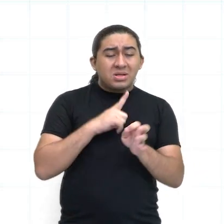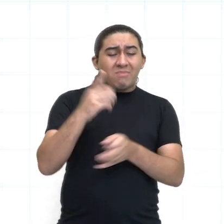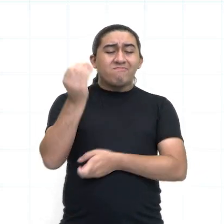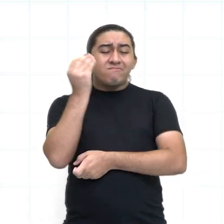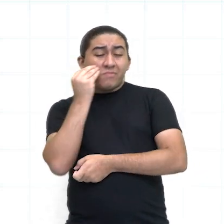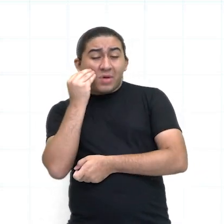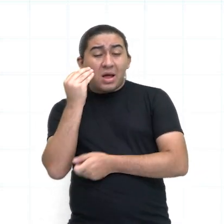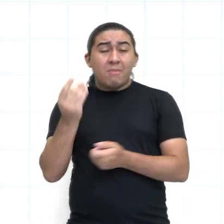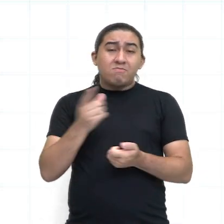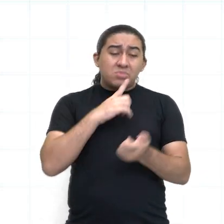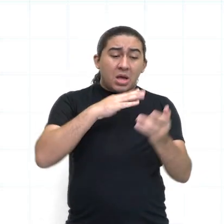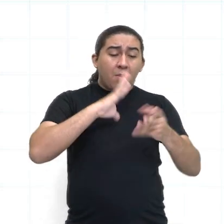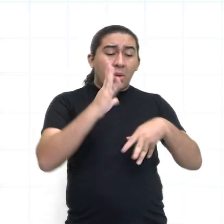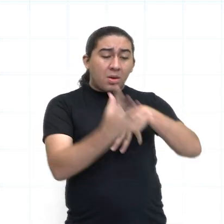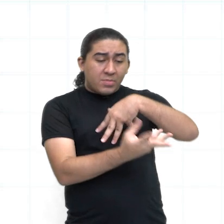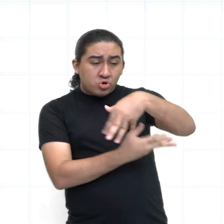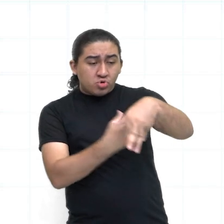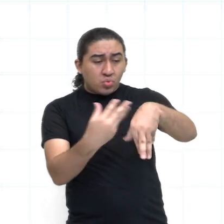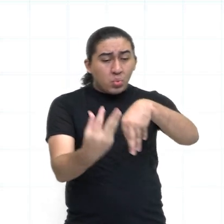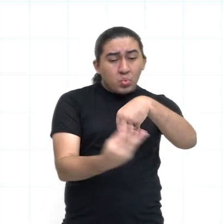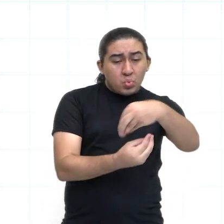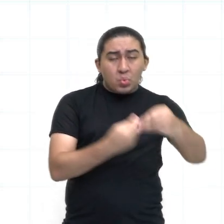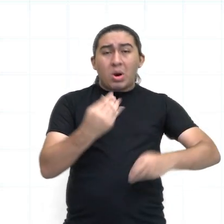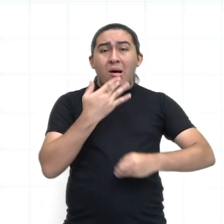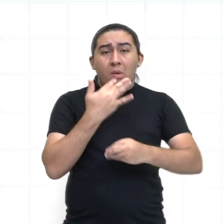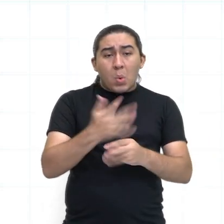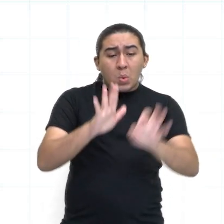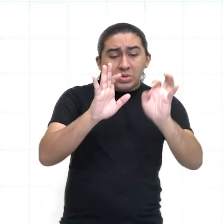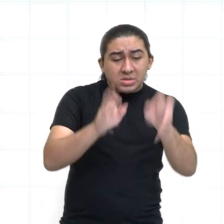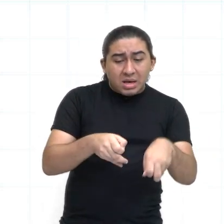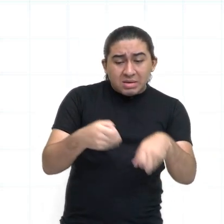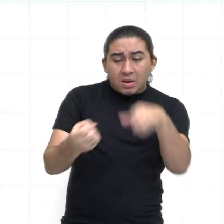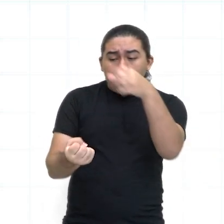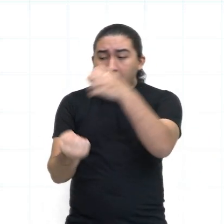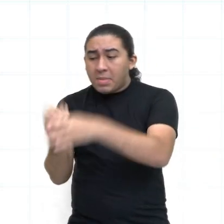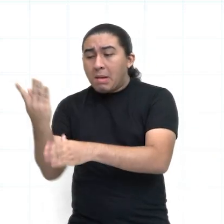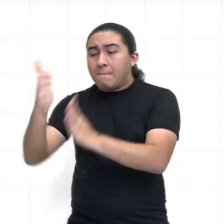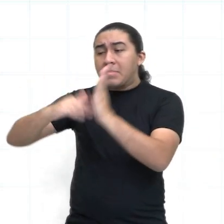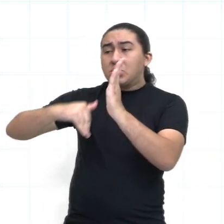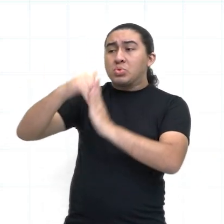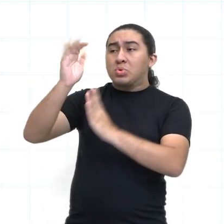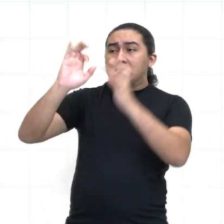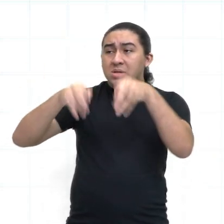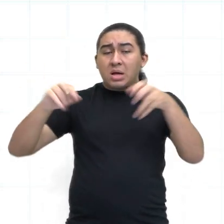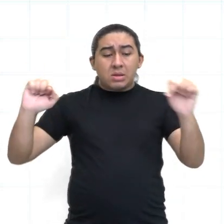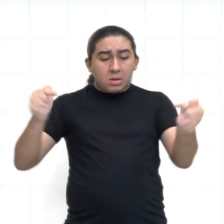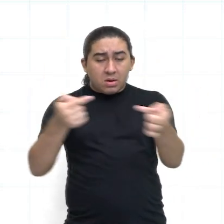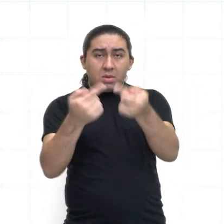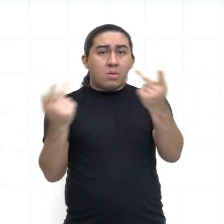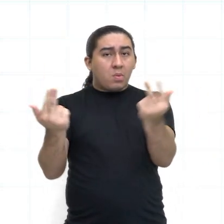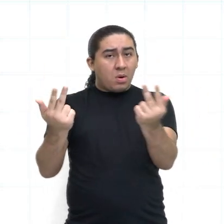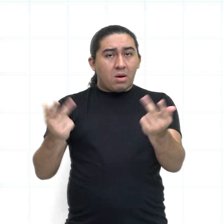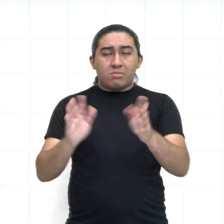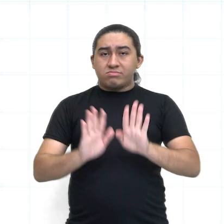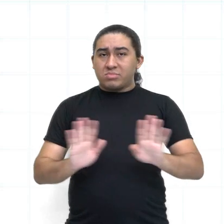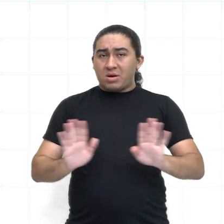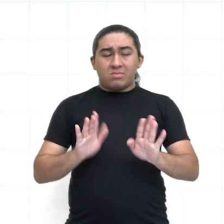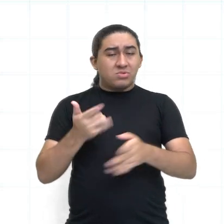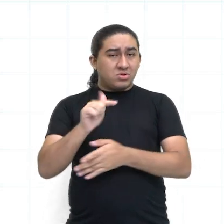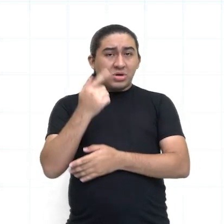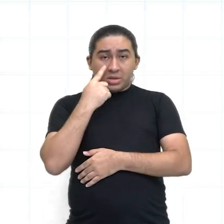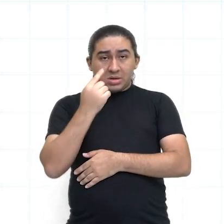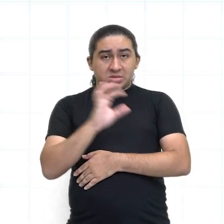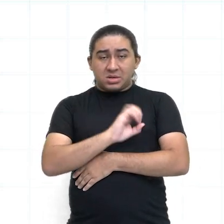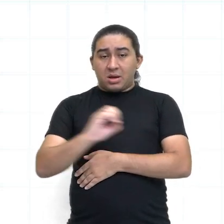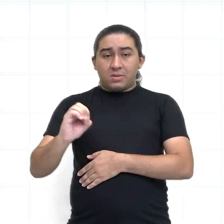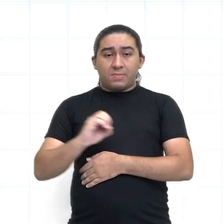uma cor ideal da pessoa retratada. Então, eles não estavam interessados nisso. Tinha destaque para temas da